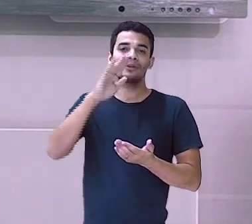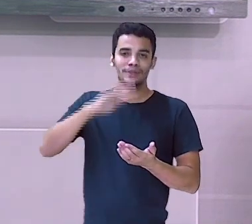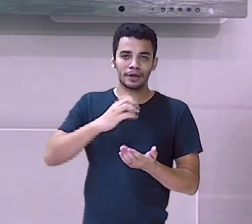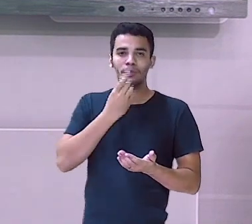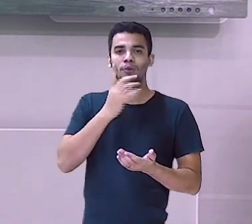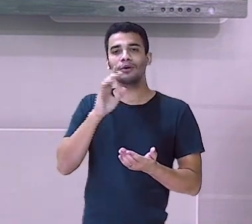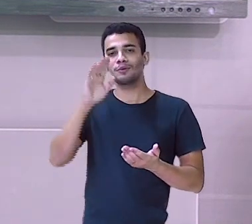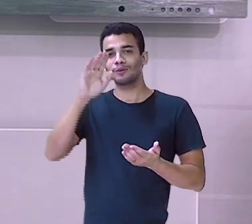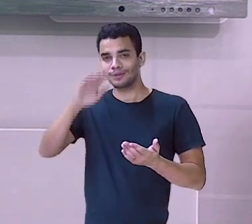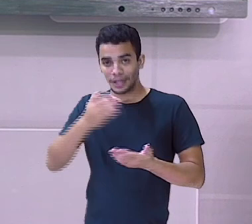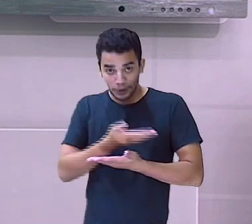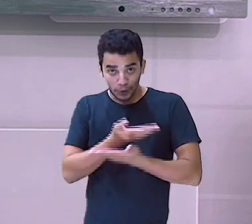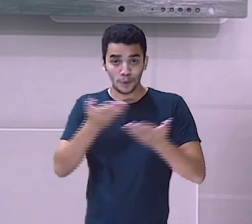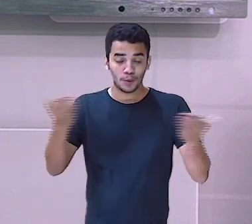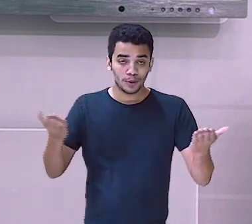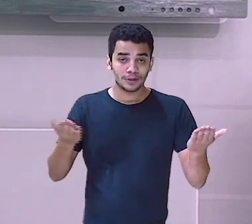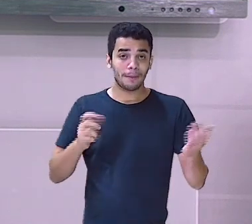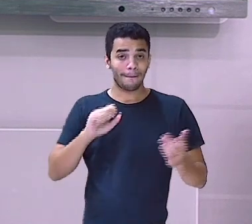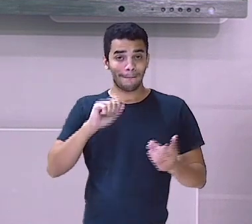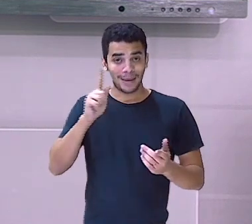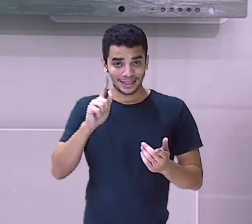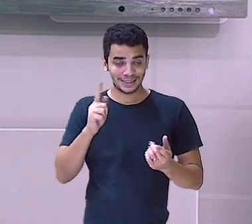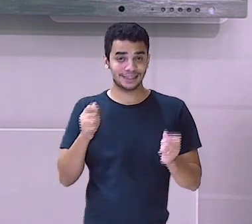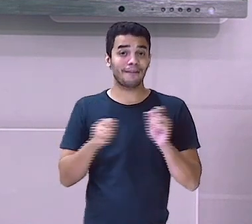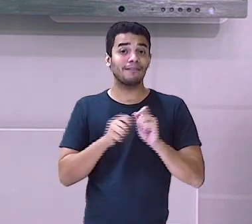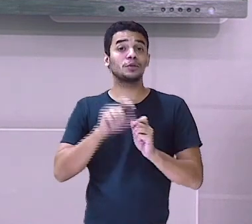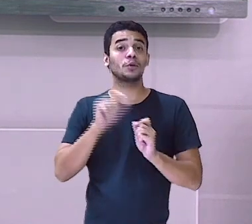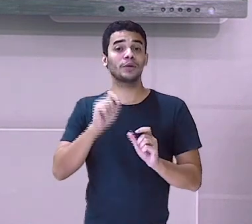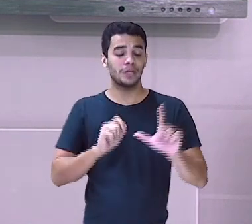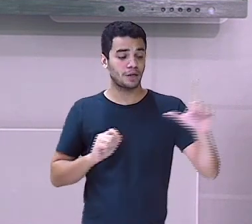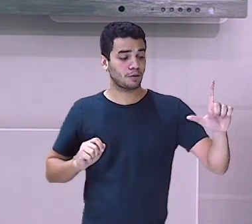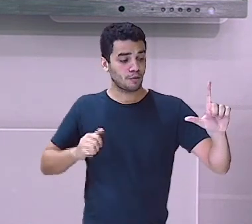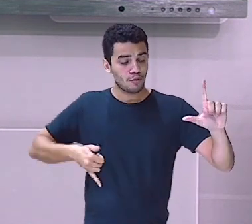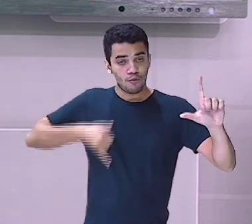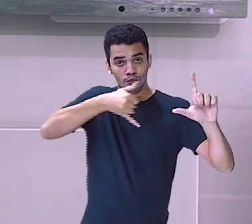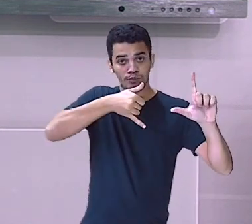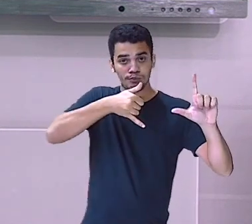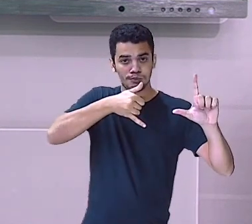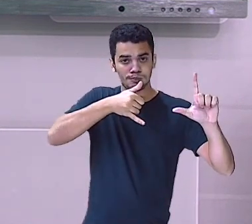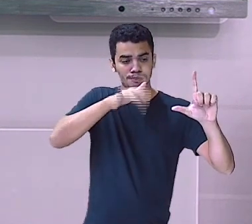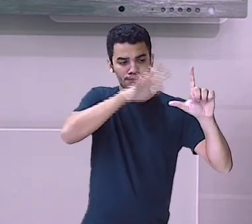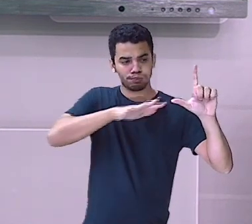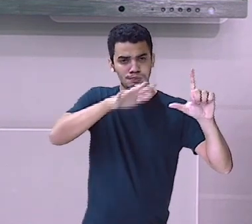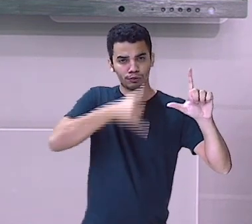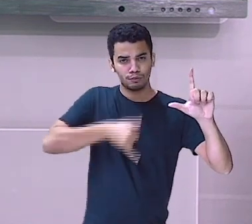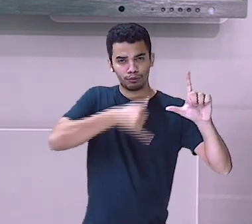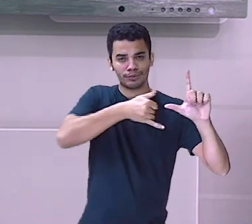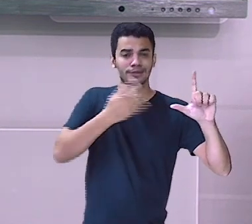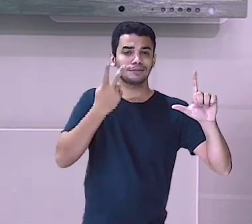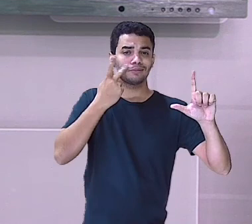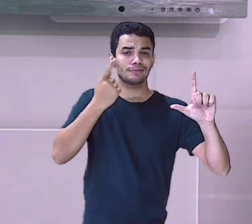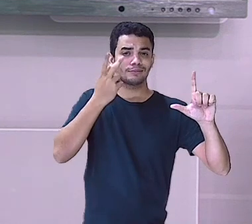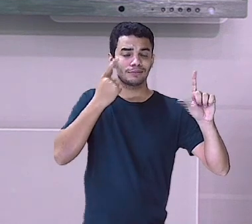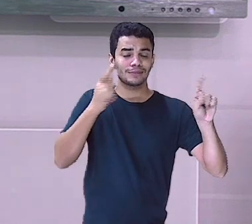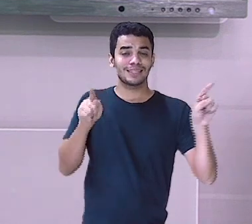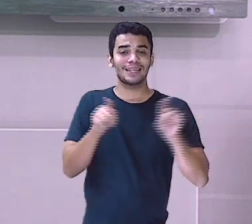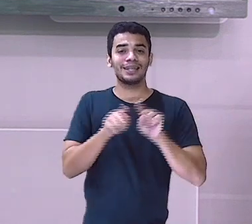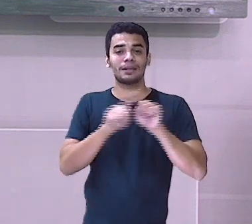na plataforma SMED-GV, aponte a câmera do seu celular na imagem que aparece no canto da tela. Acesse as nossas